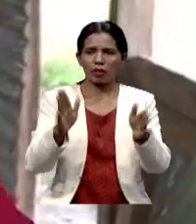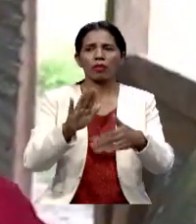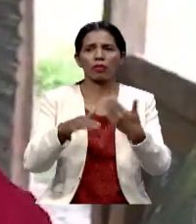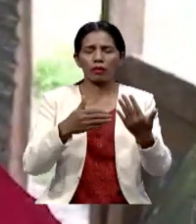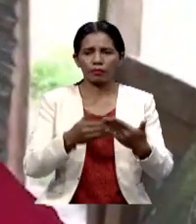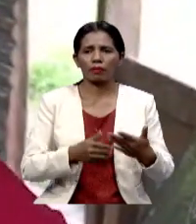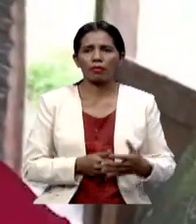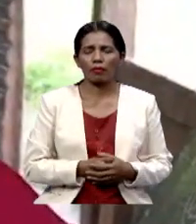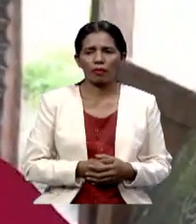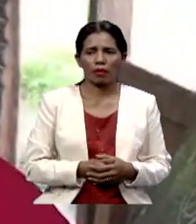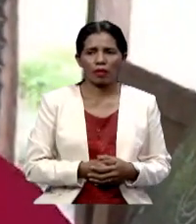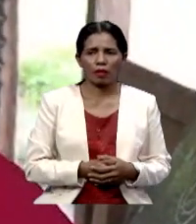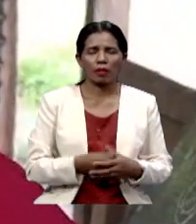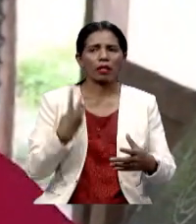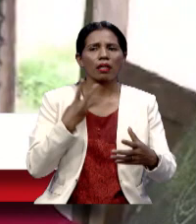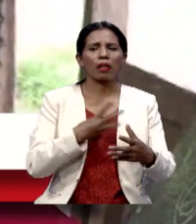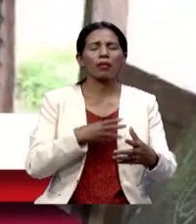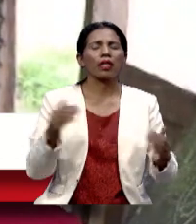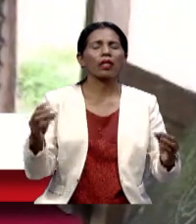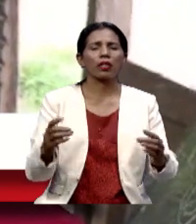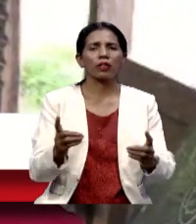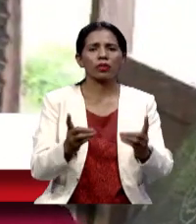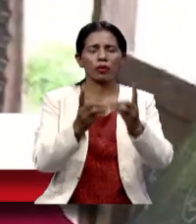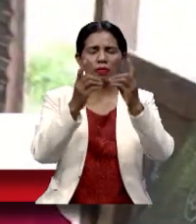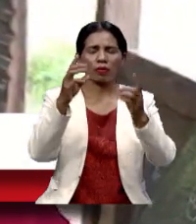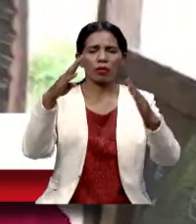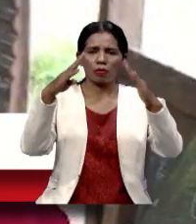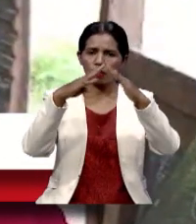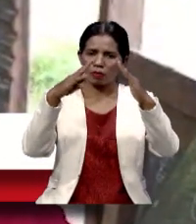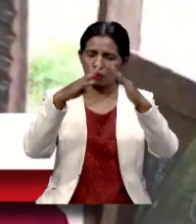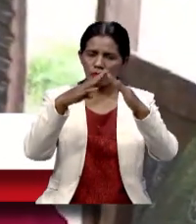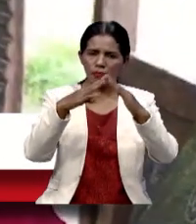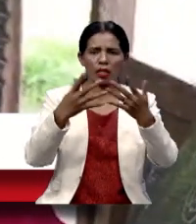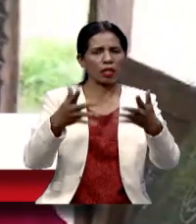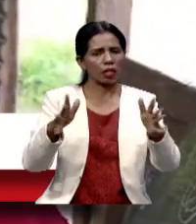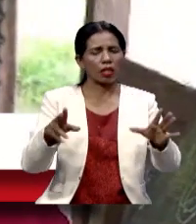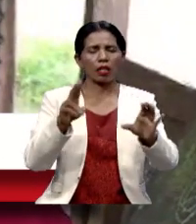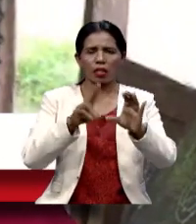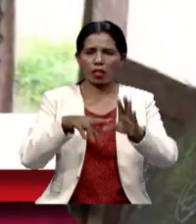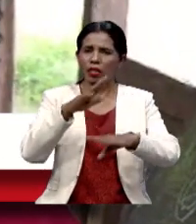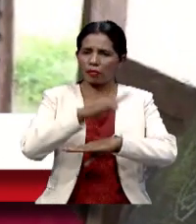makang ba uma sala aula minia nomos